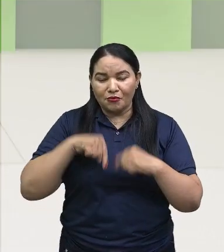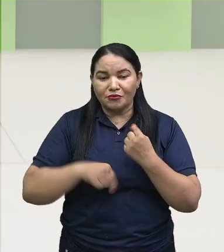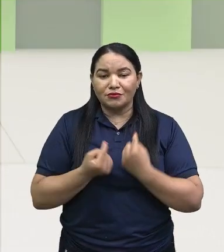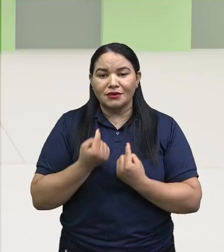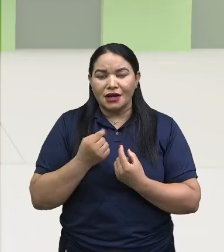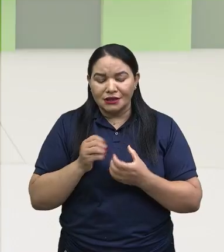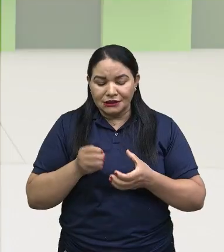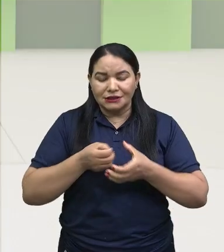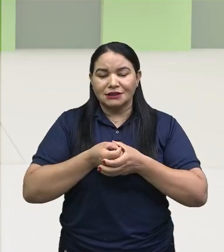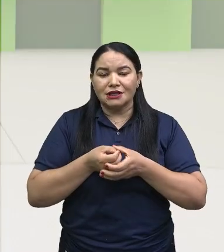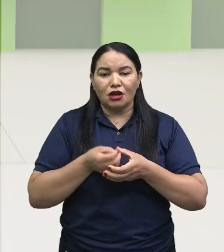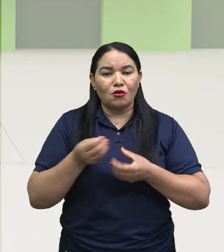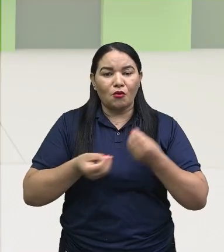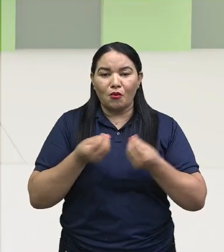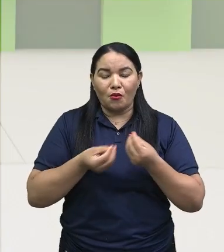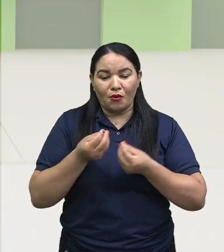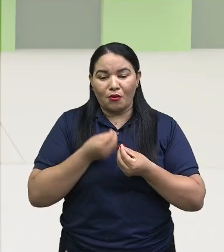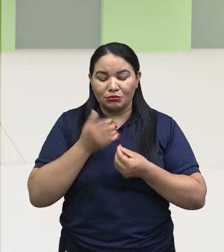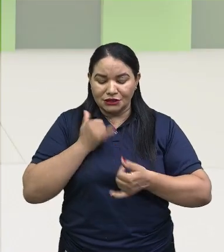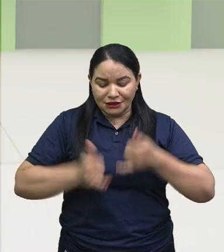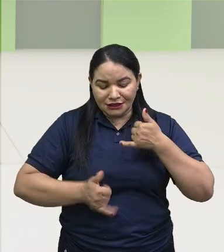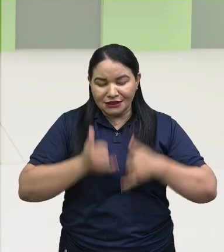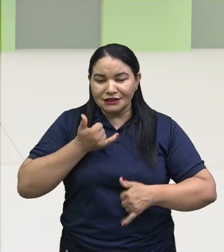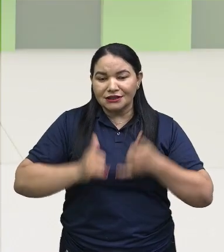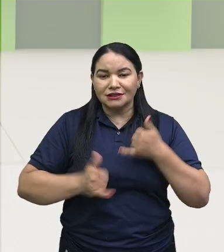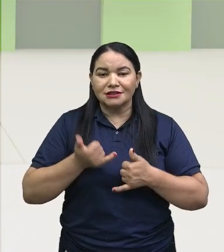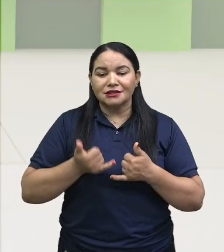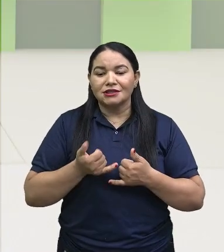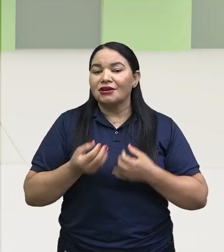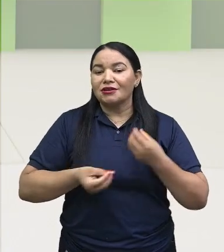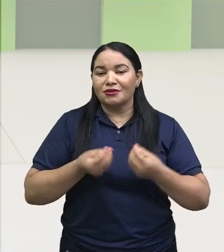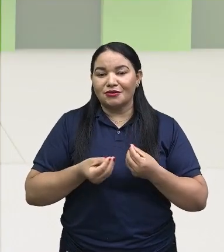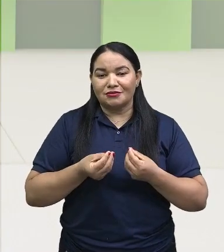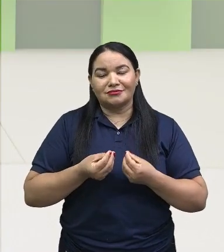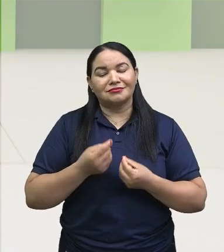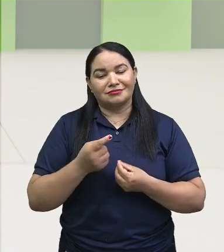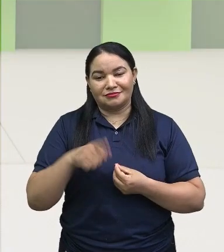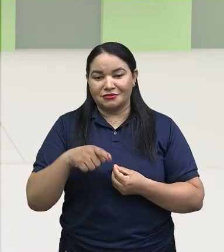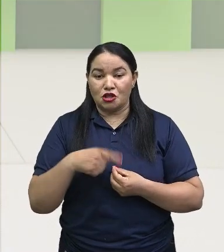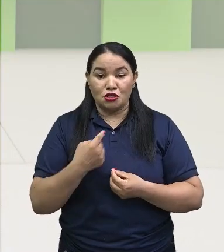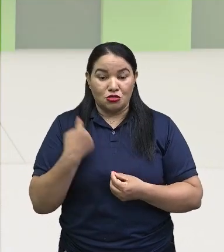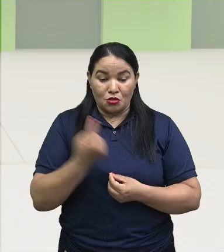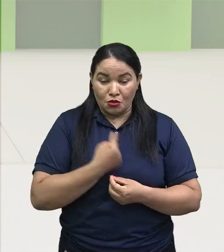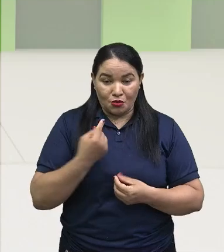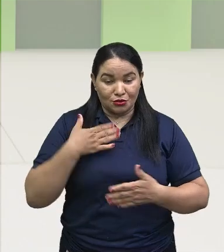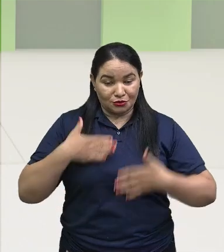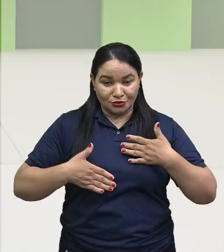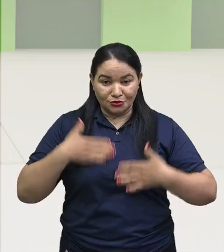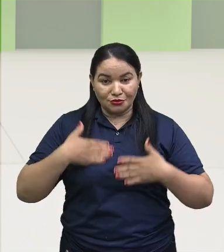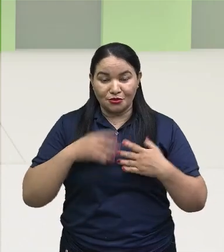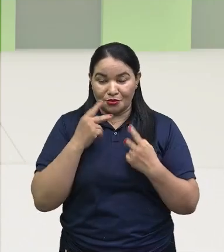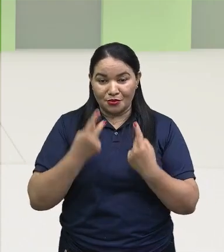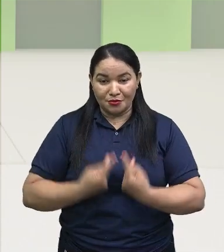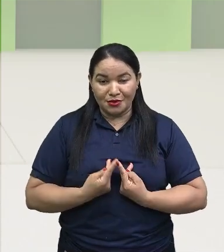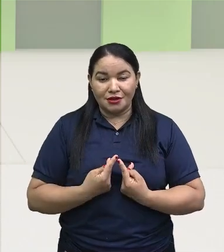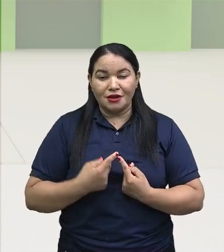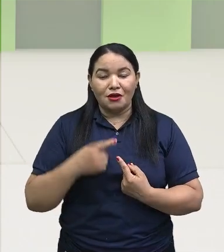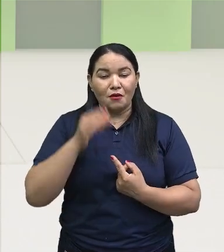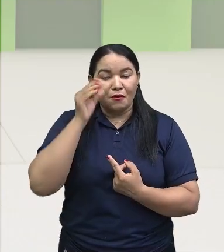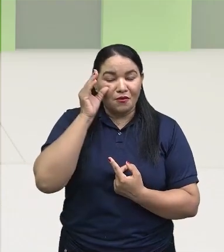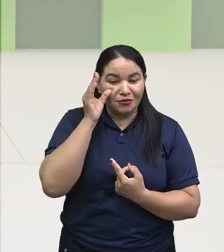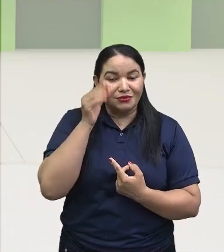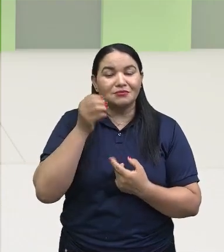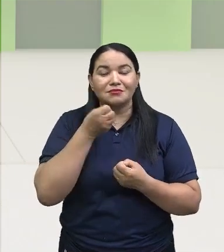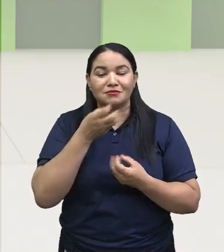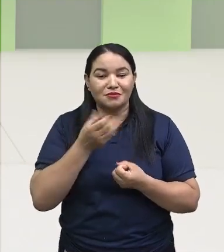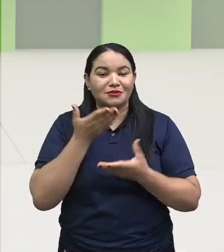isso vai nos gerar energia, né? Então toda essa dinâmica aí do nosso corpo humano ela é muito curiosa, né? E é sempre muito interessante a gente estudar